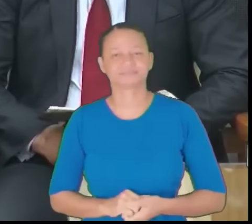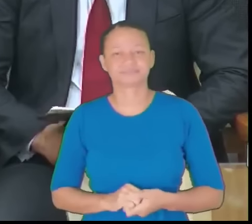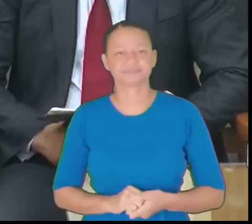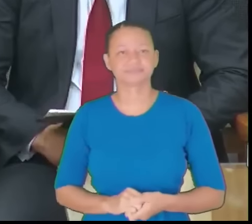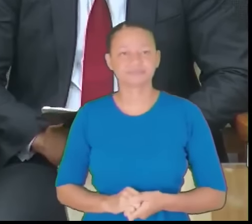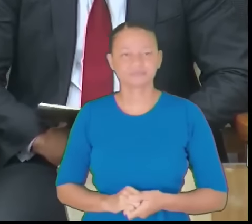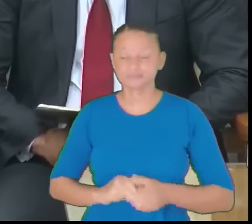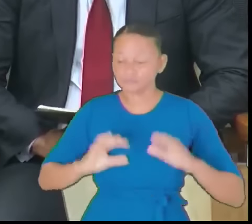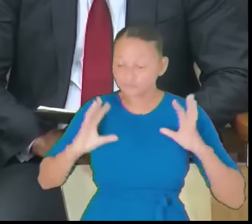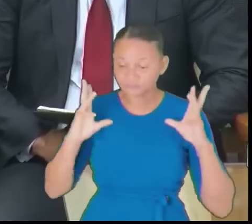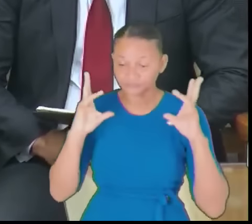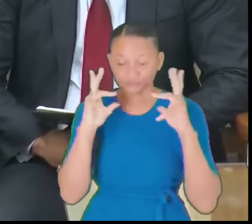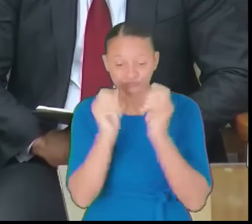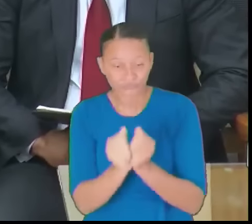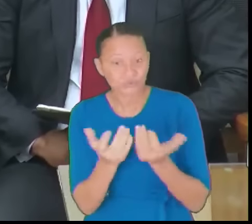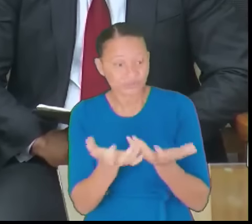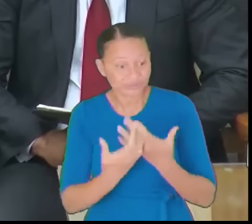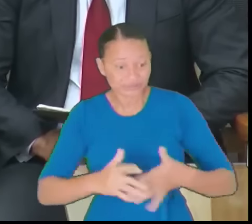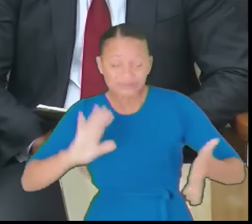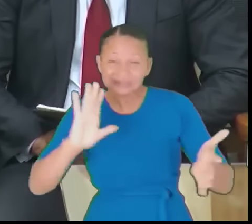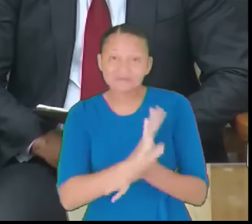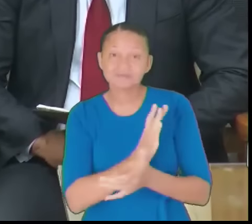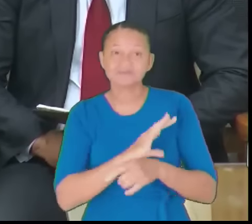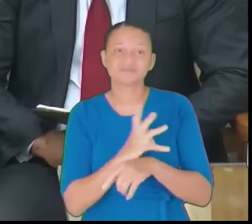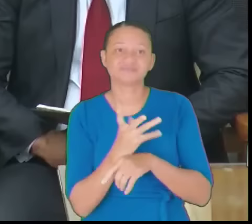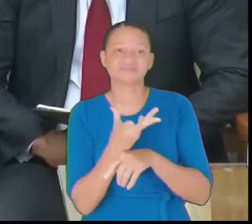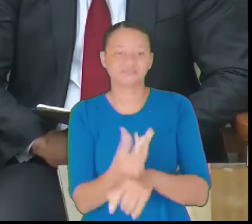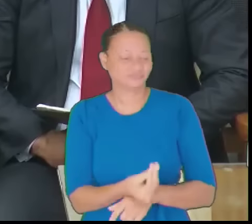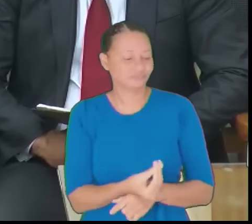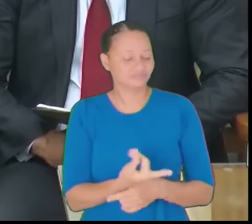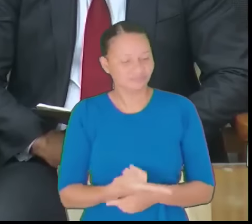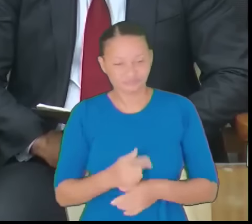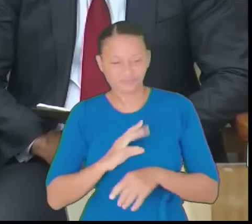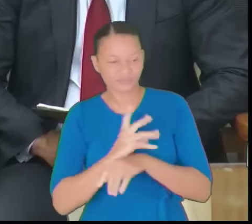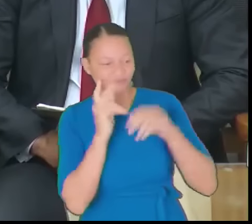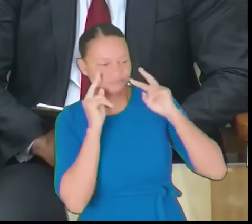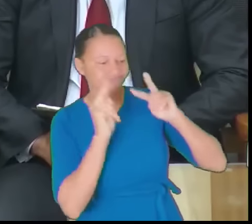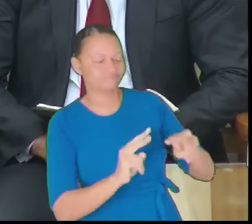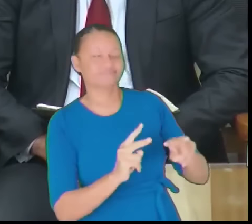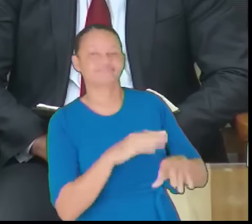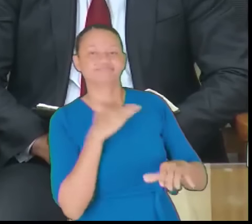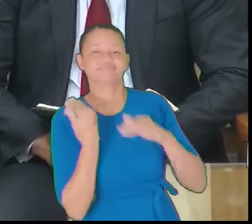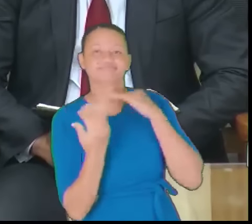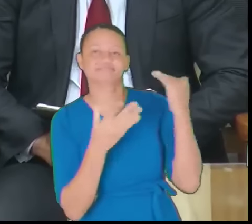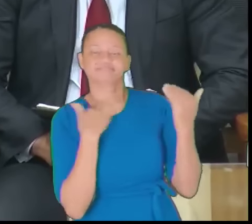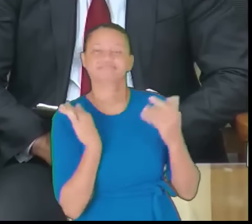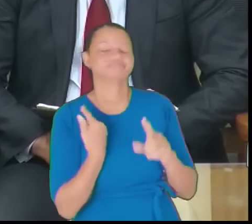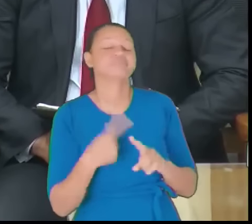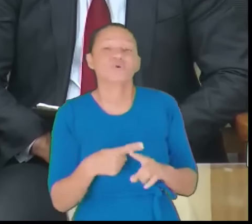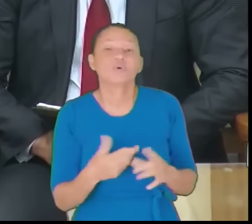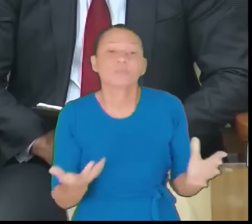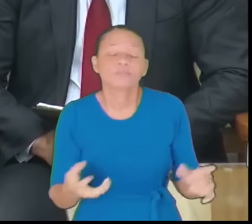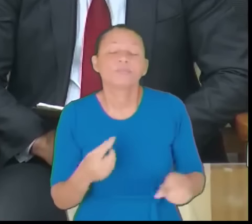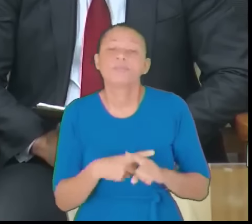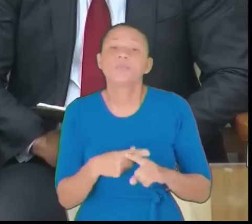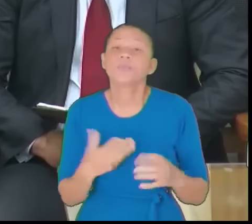Todo coveiro que cavou a cova da igreja, a igreja fez a cerimônia dele. Por quê? Por quê?